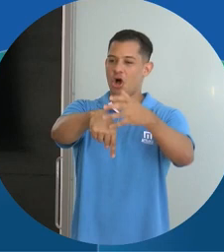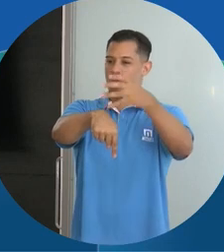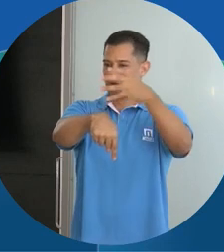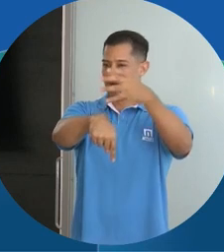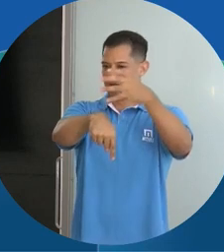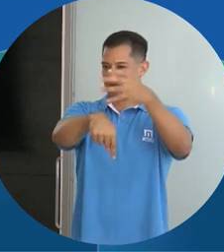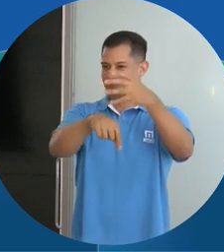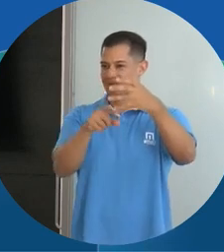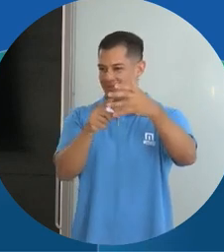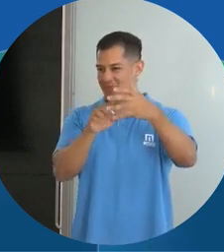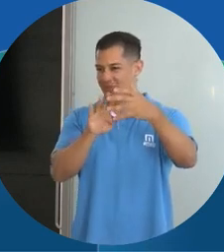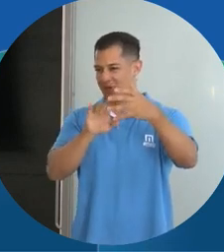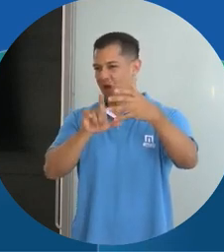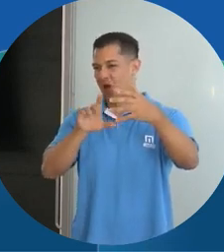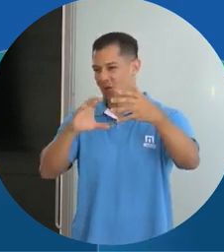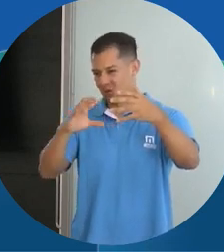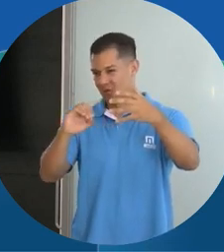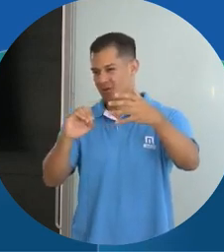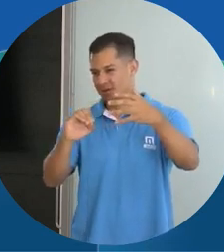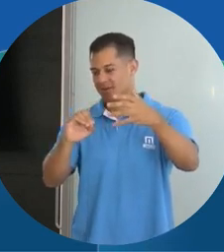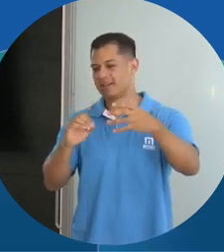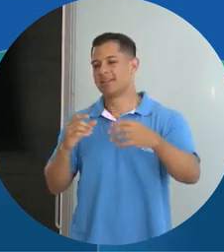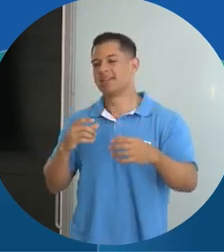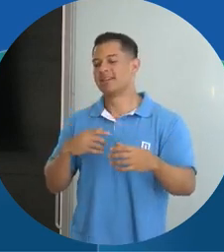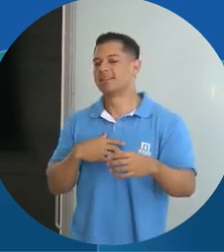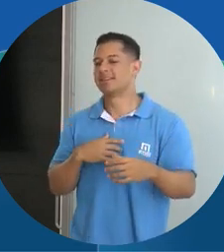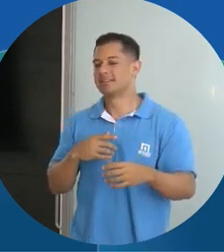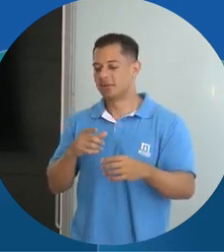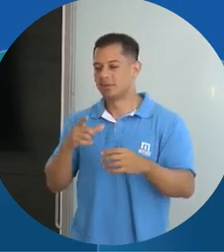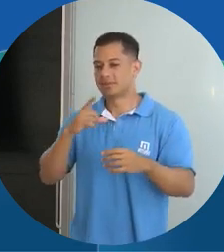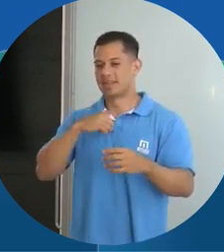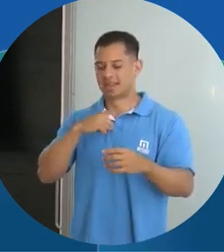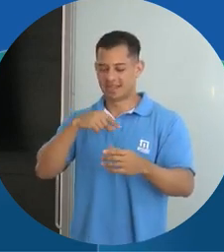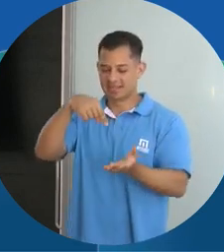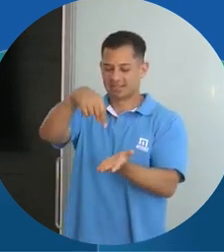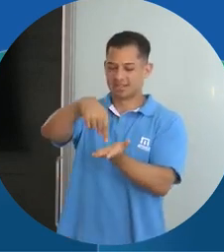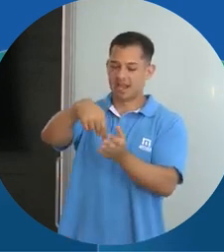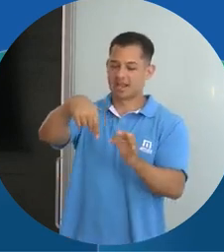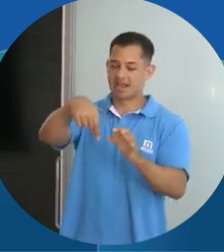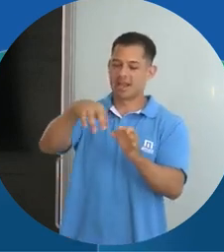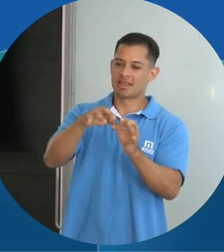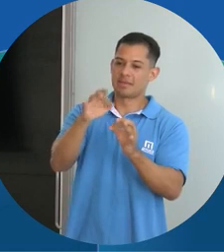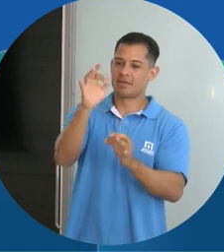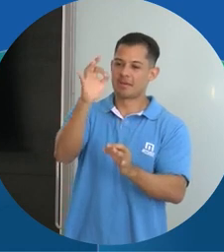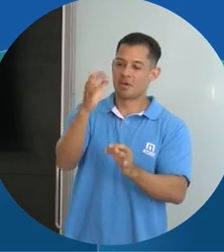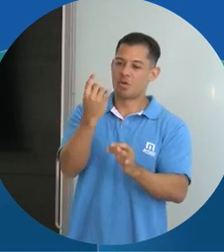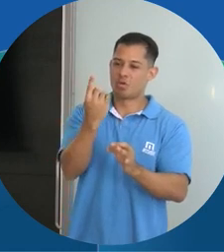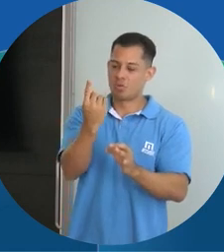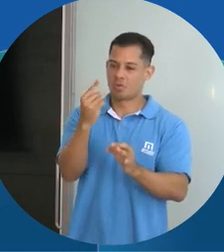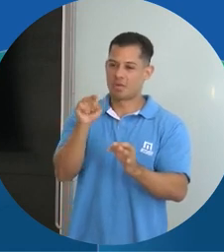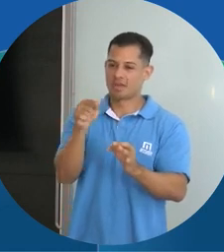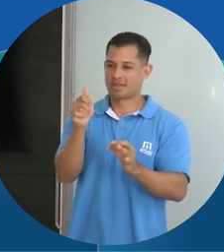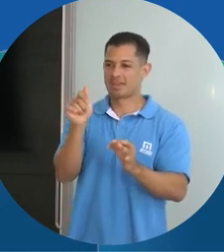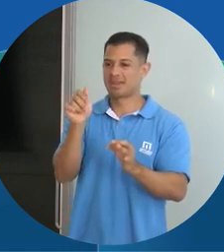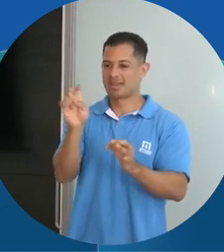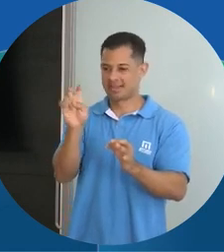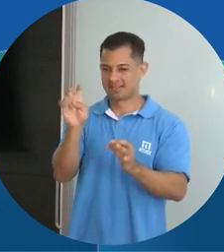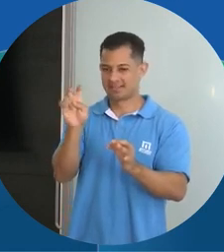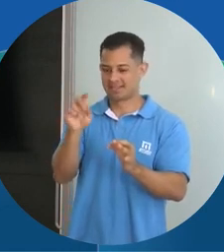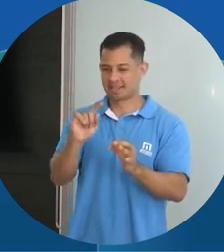gente teve espaçamentos entre estacas de 1,15 m na vertical e na